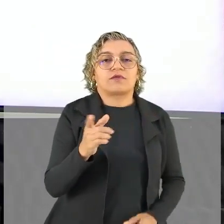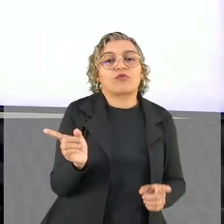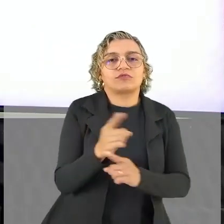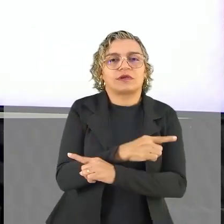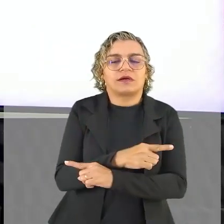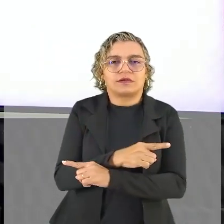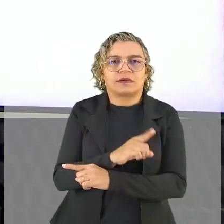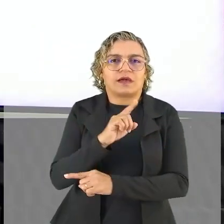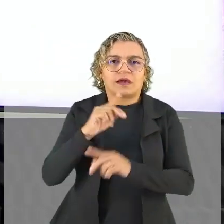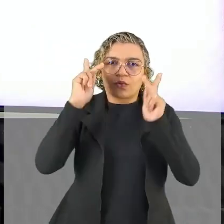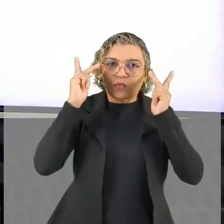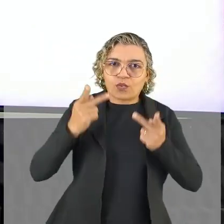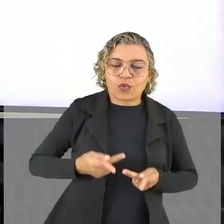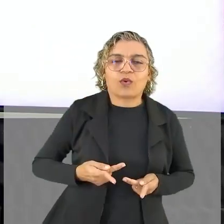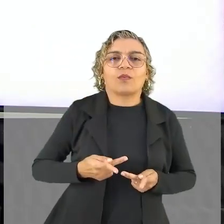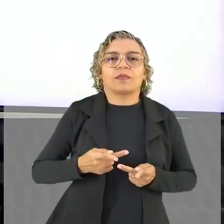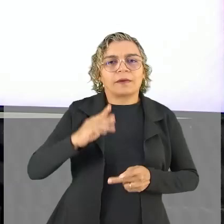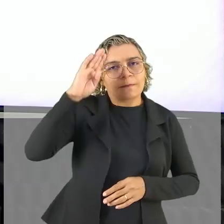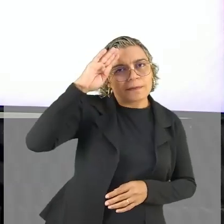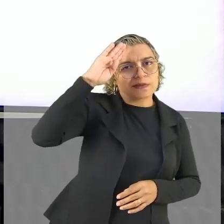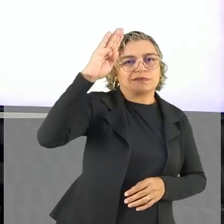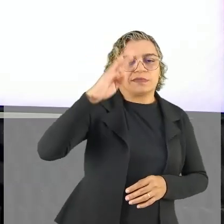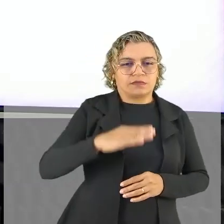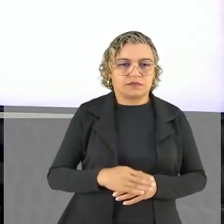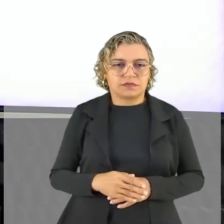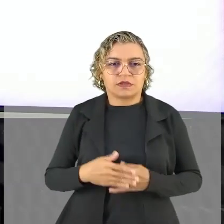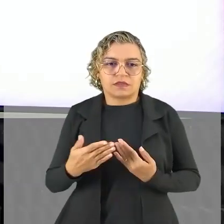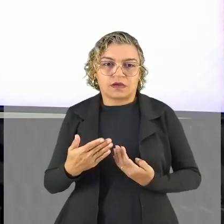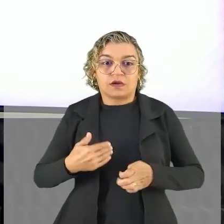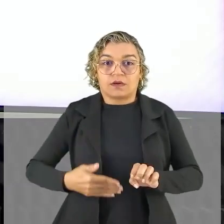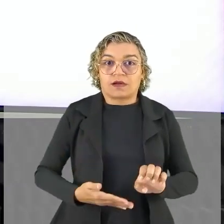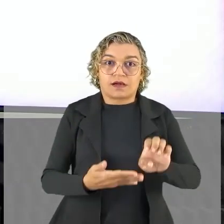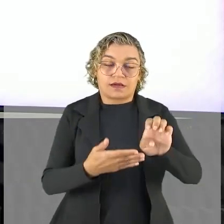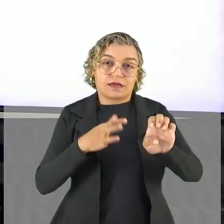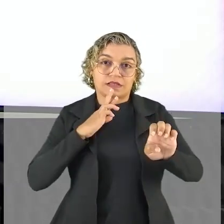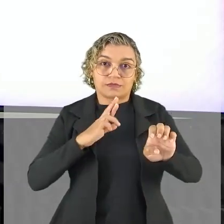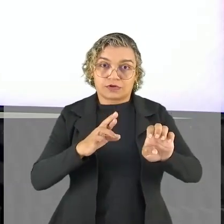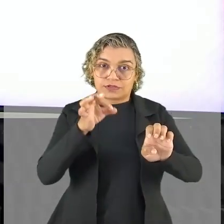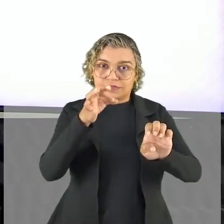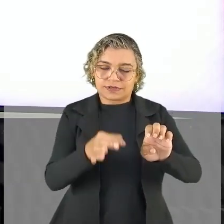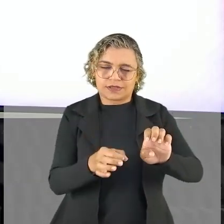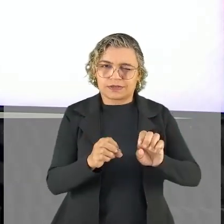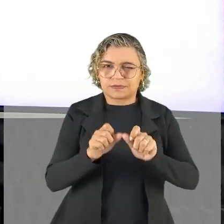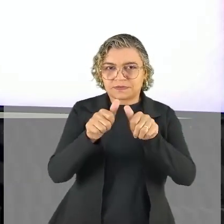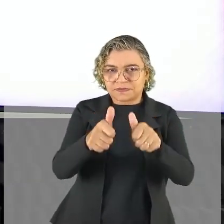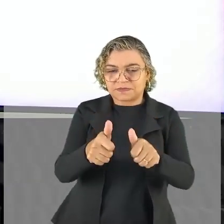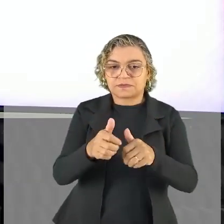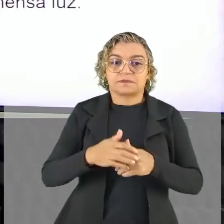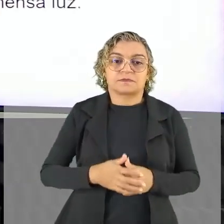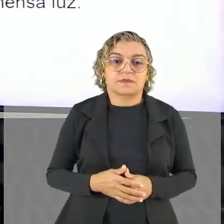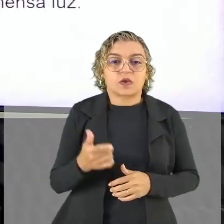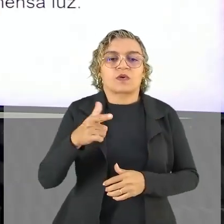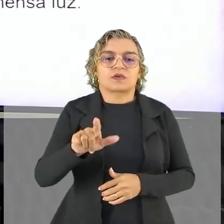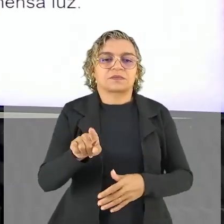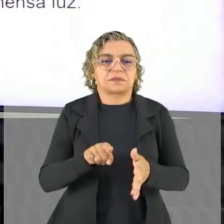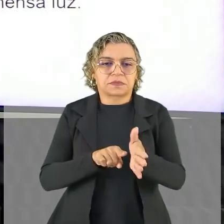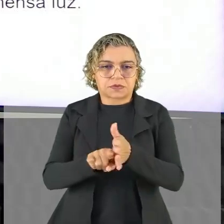E, contraposição entre o clericalismo e liberdade de pensamento. Beleza, pessoal? Vamos a mais uma